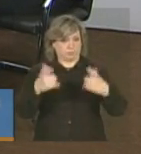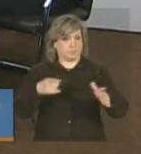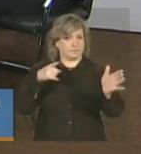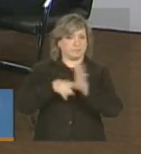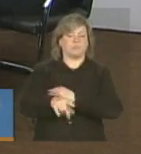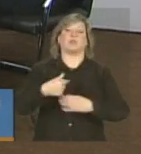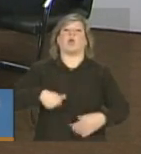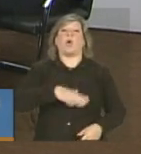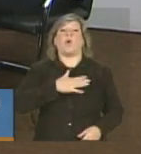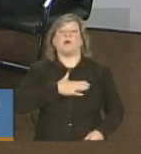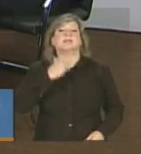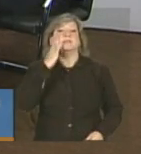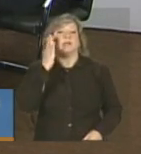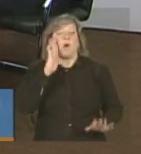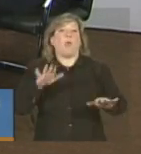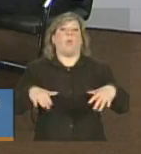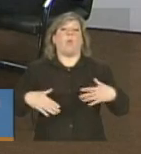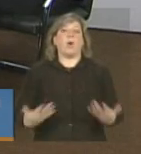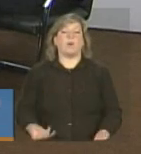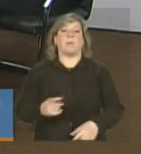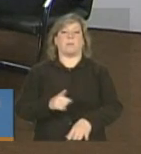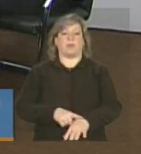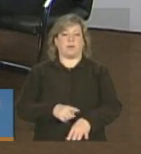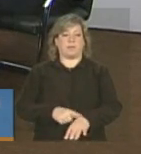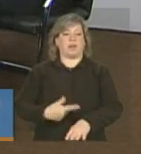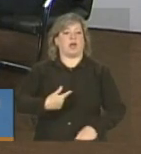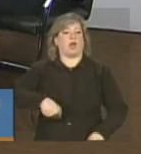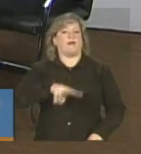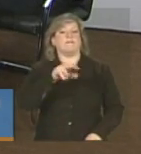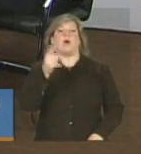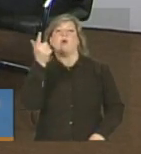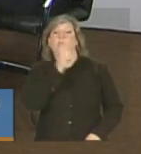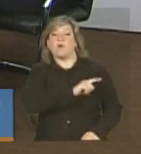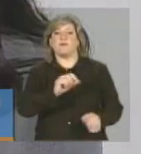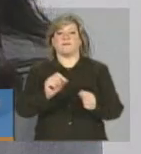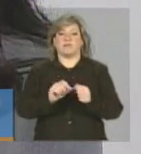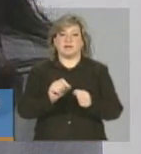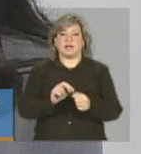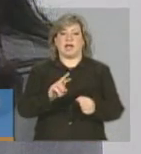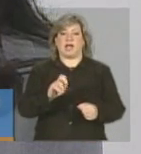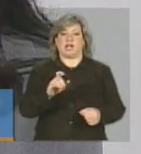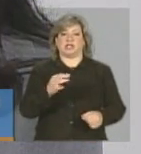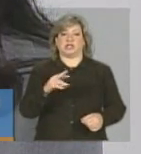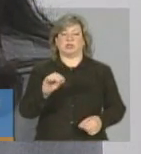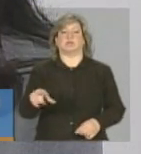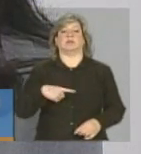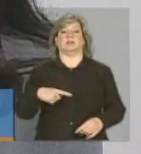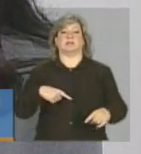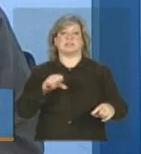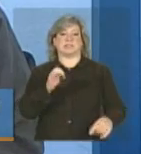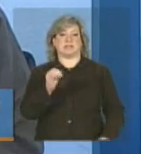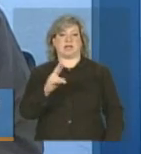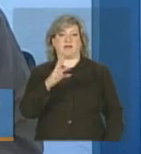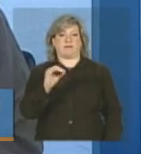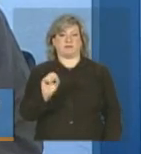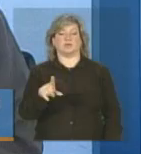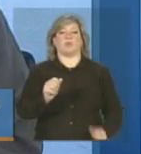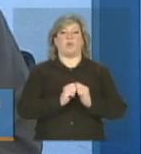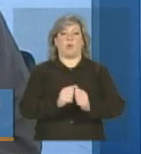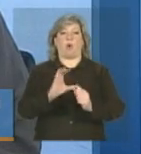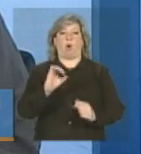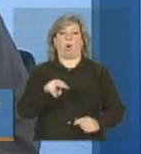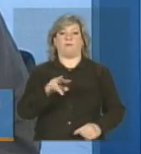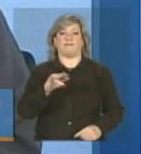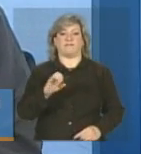de saber em qual momento iremos registrar os serviços de convivência realizados pela equipe